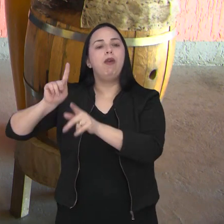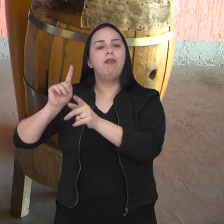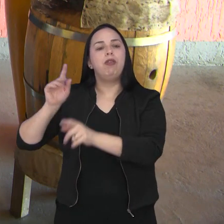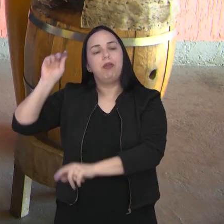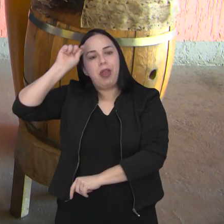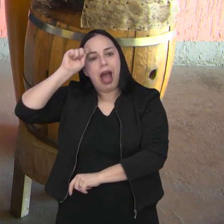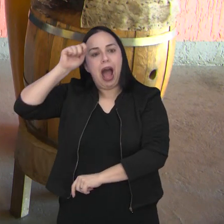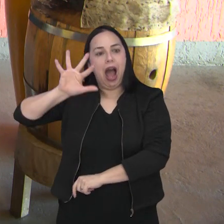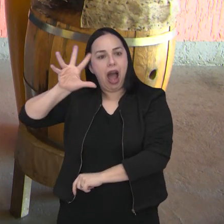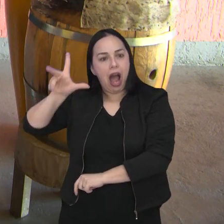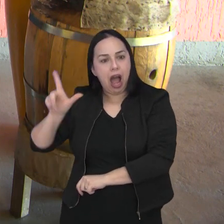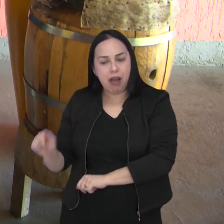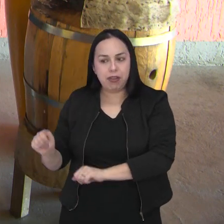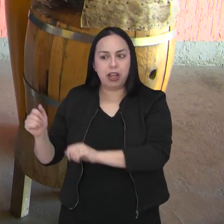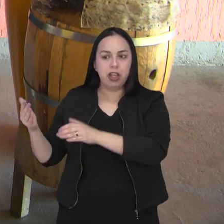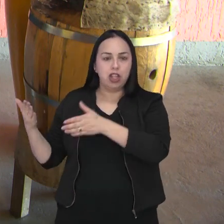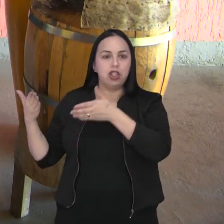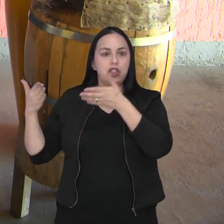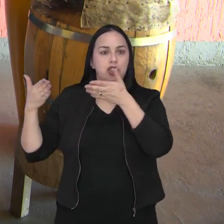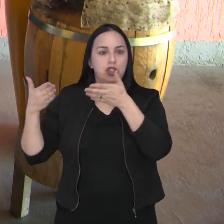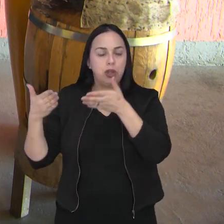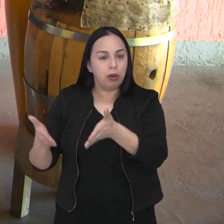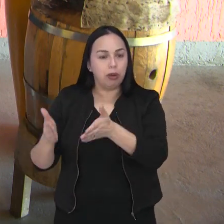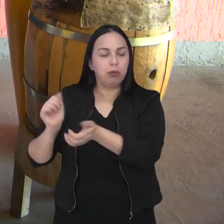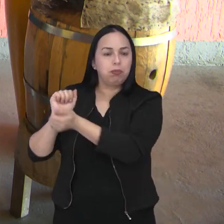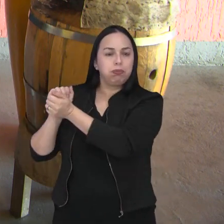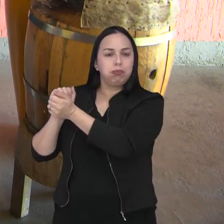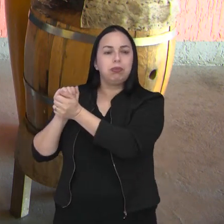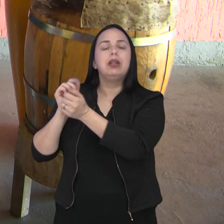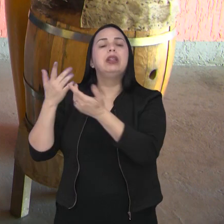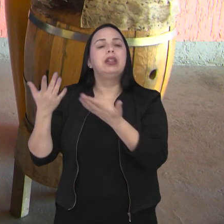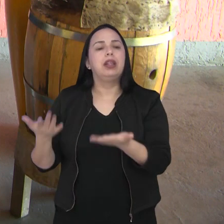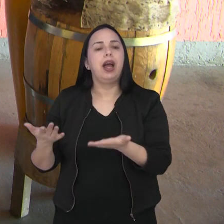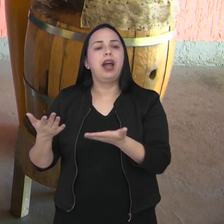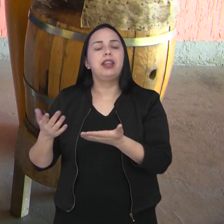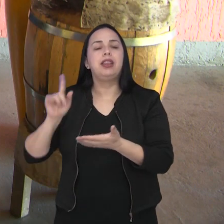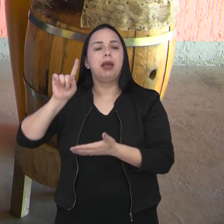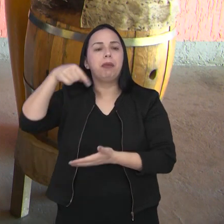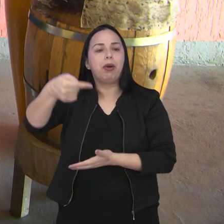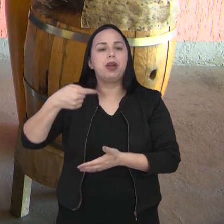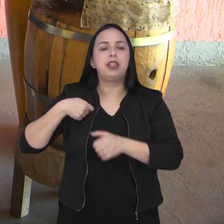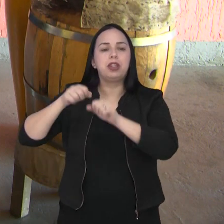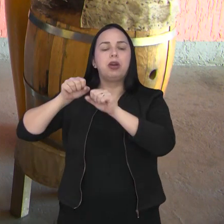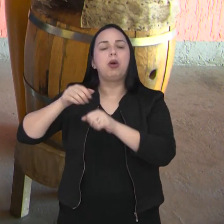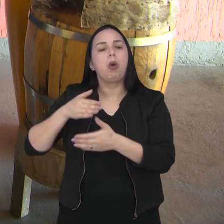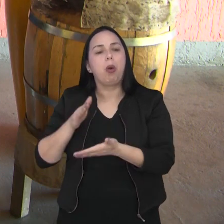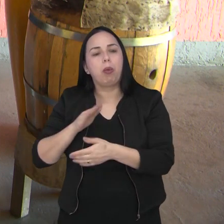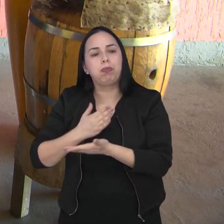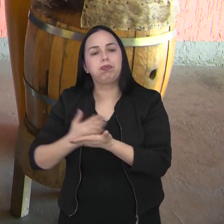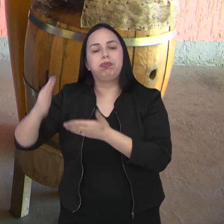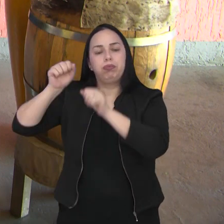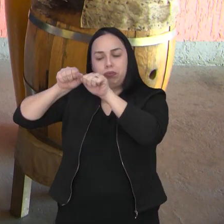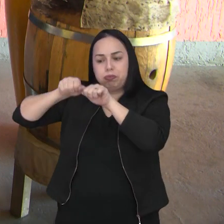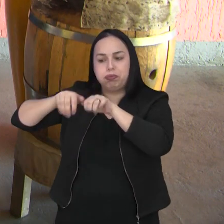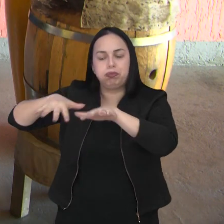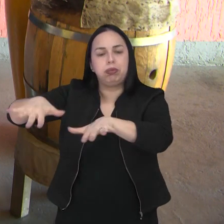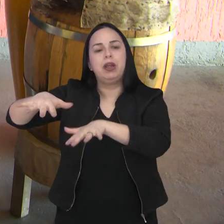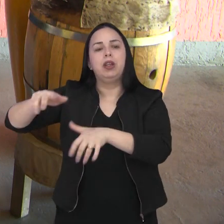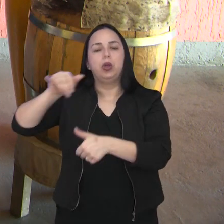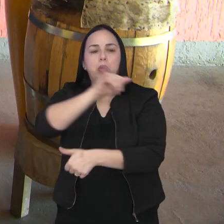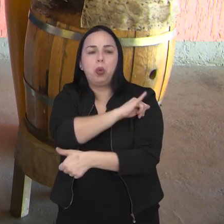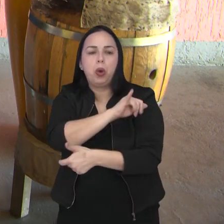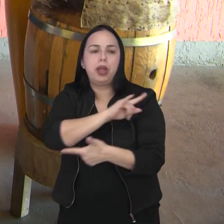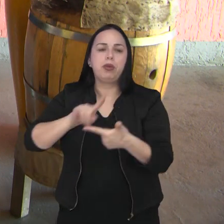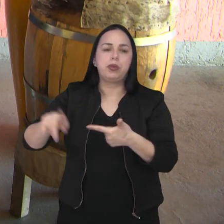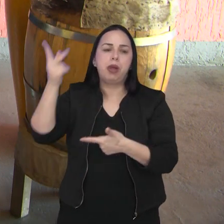né? Vocês trouxeram o jongo para cá e se consolidou muito na região sudeste, né? No Rio, em São Paulo, aqui